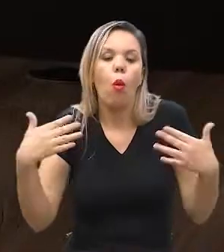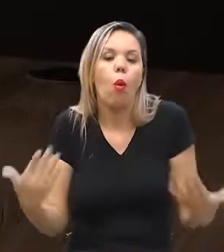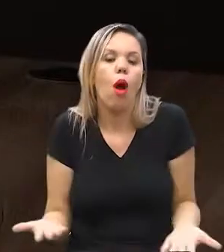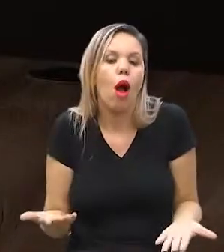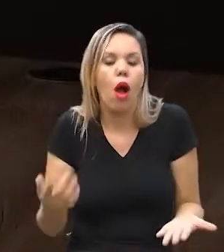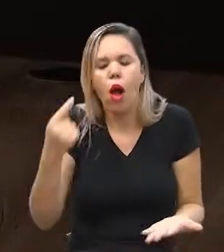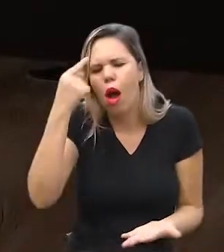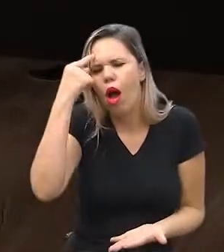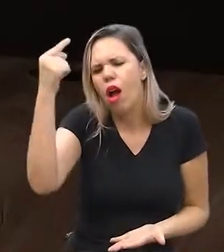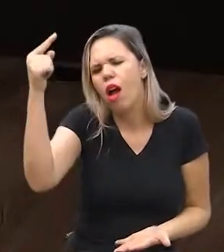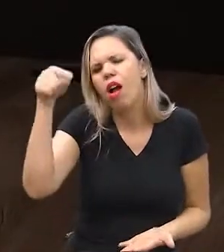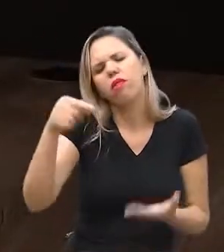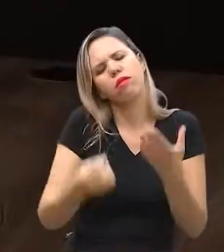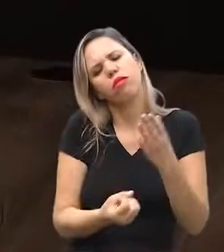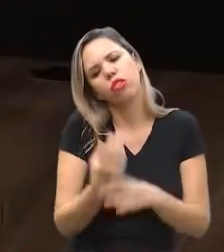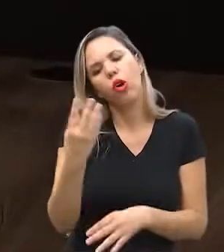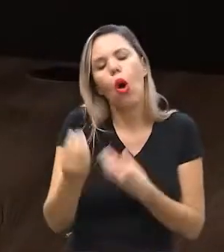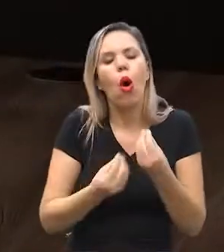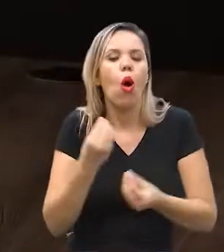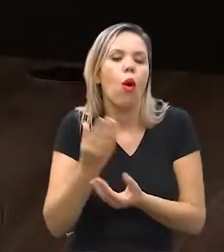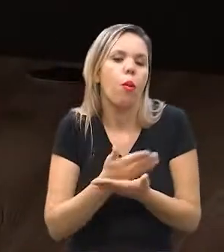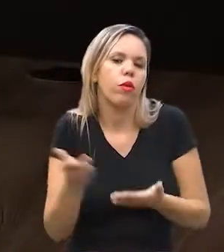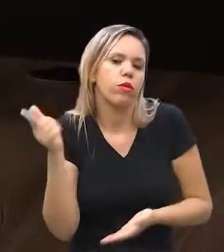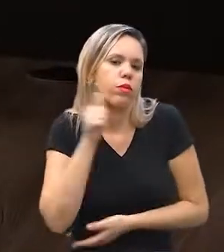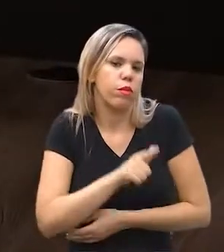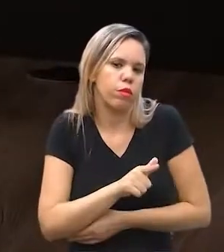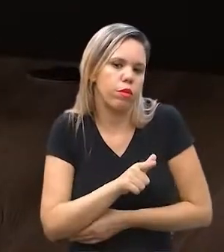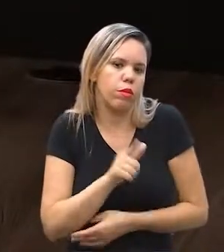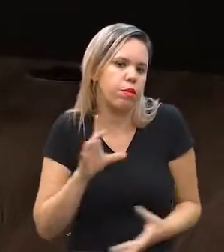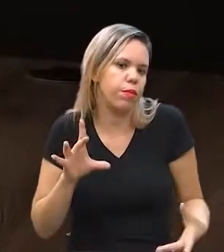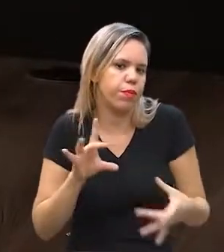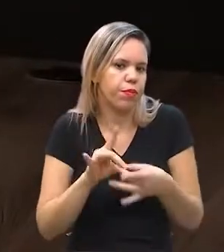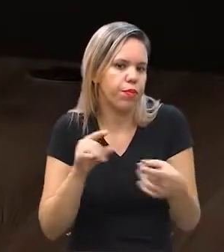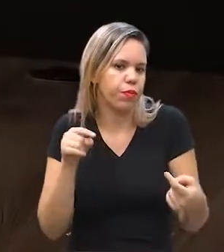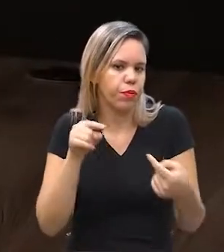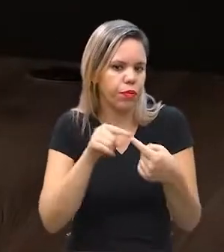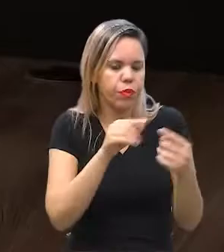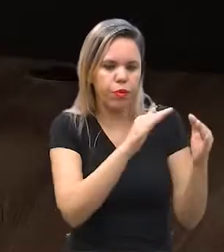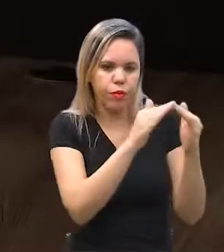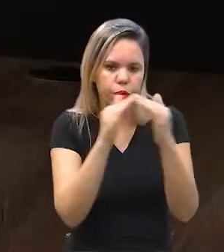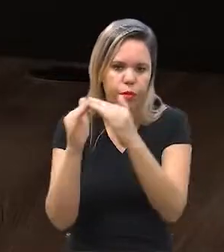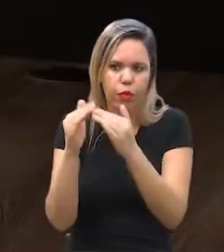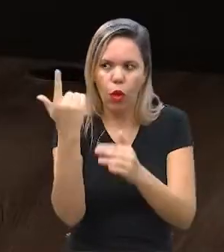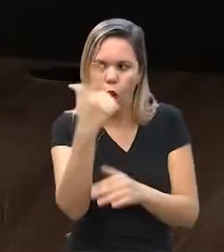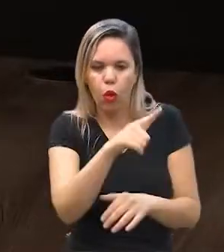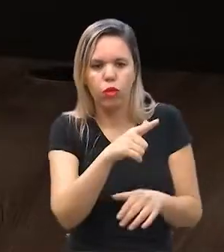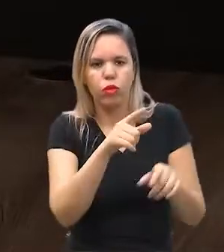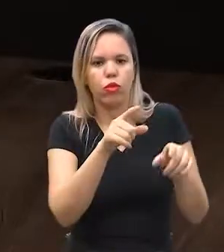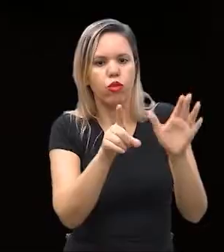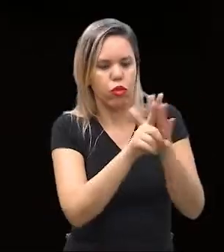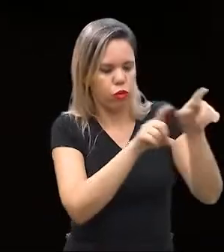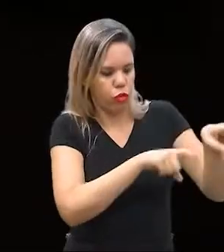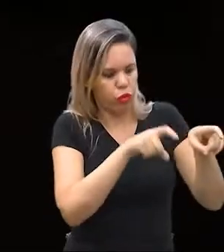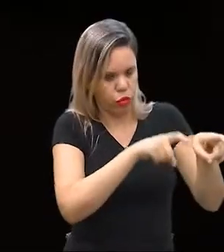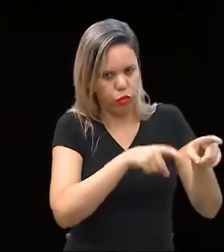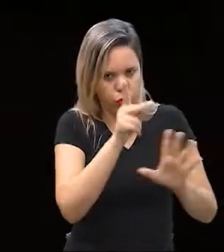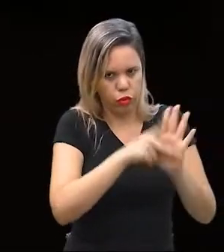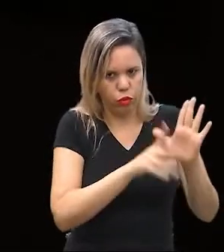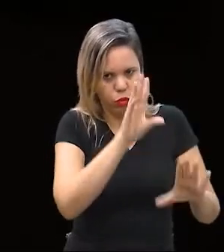essa ideia e como você conseguiu unir os vizinhos, outros produtores nesse projeto?